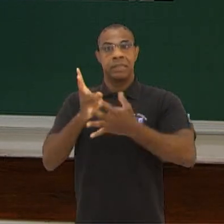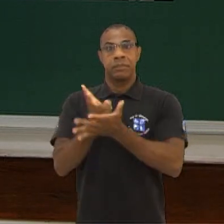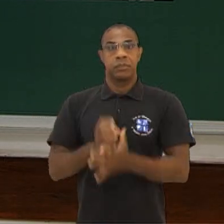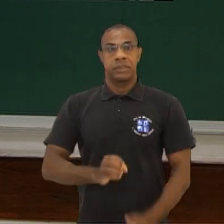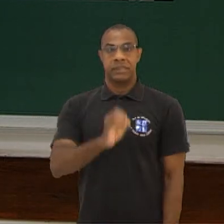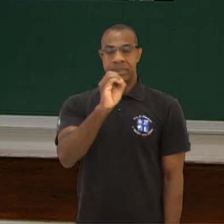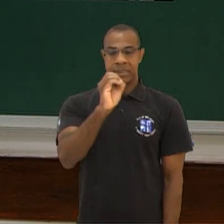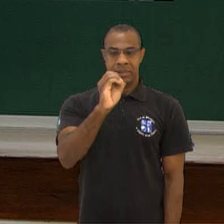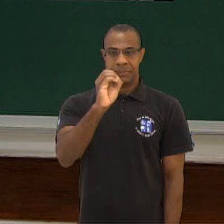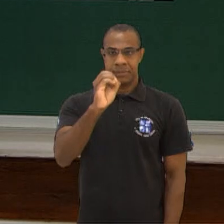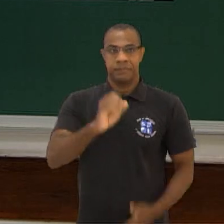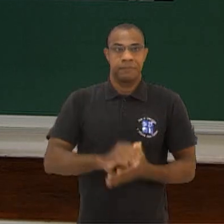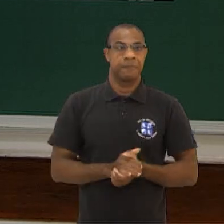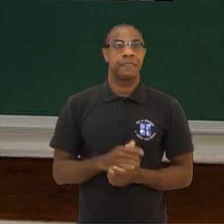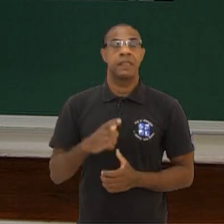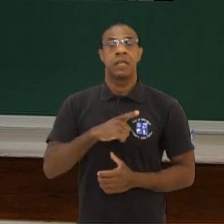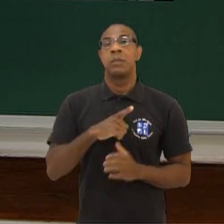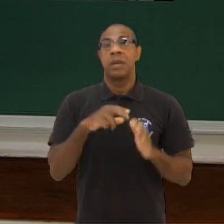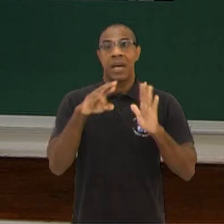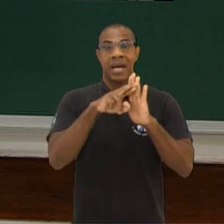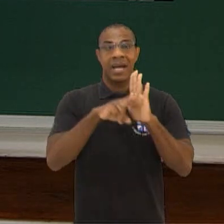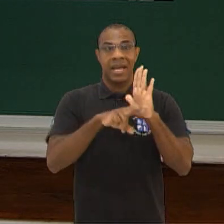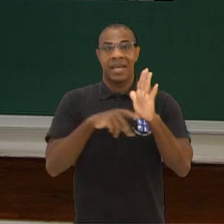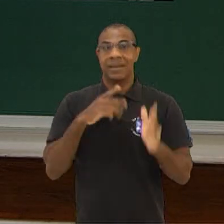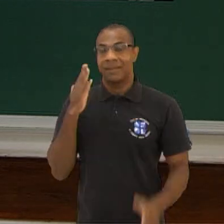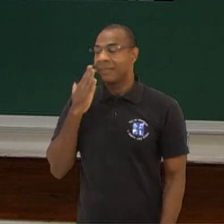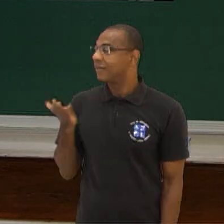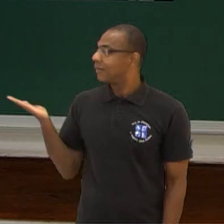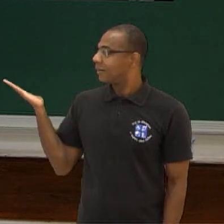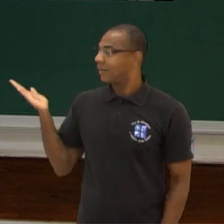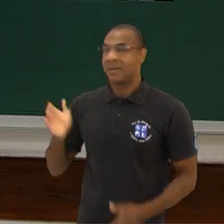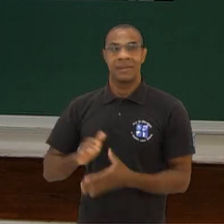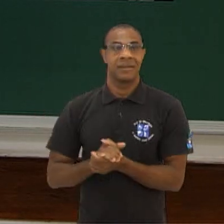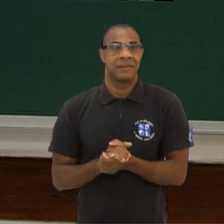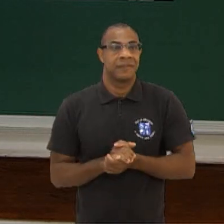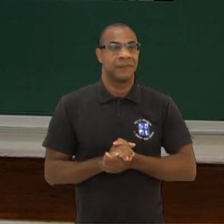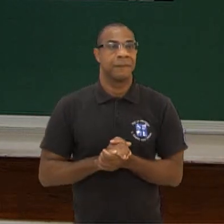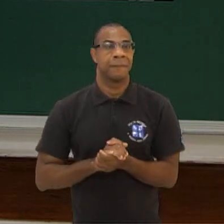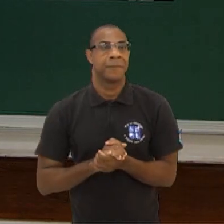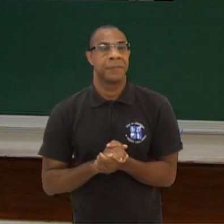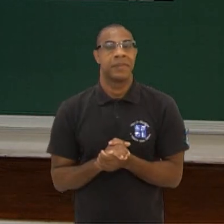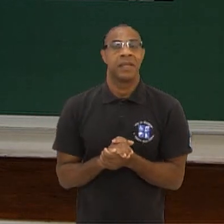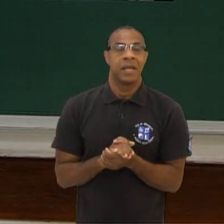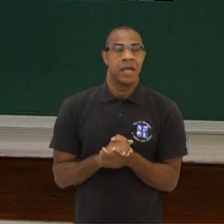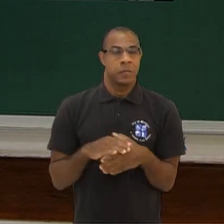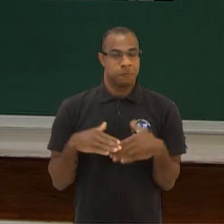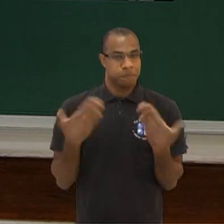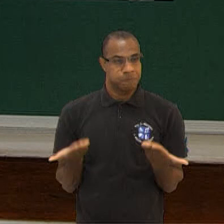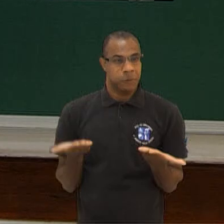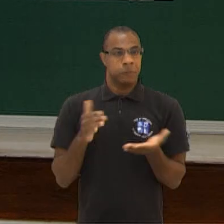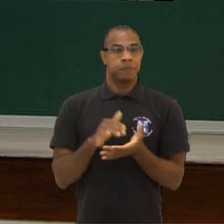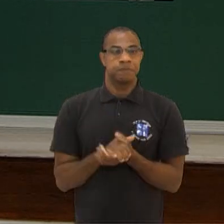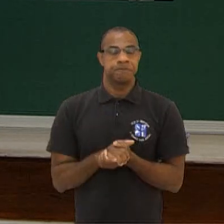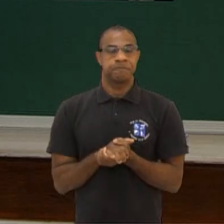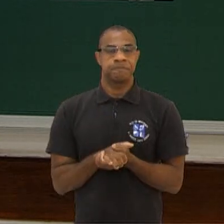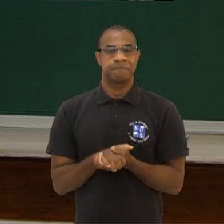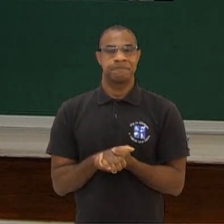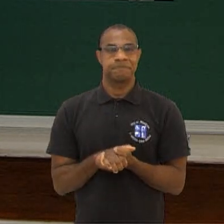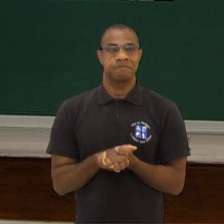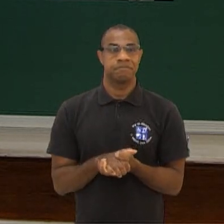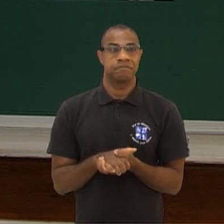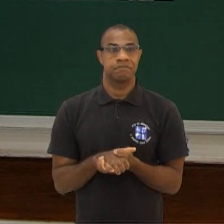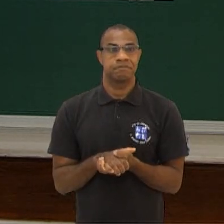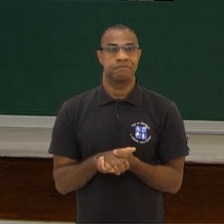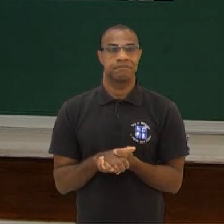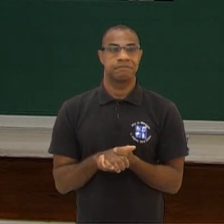Ampère, com a regra da mão direita, você consegue ver a direção da ação dessa força, tá?